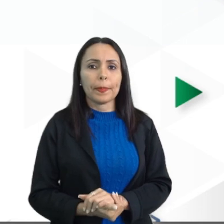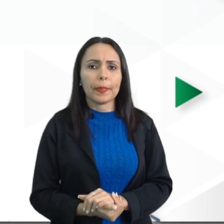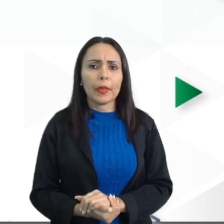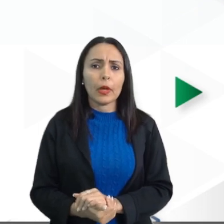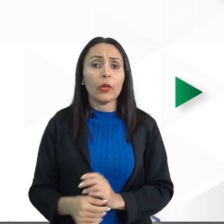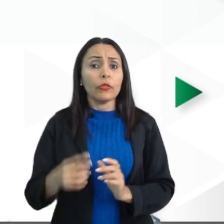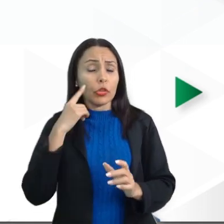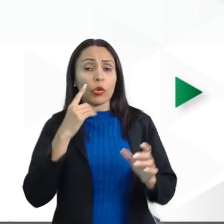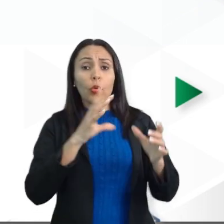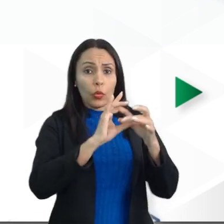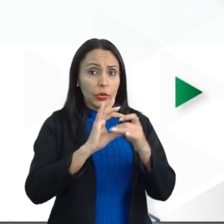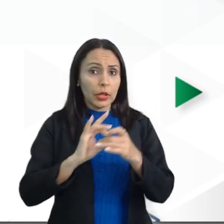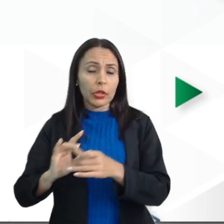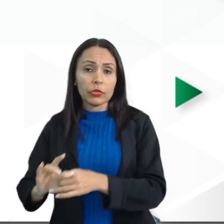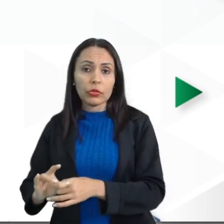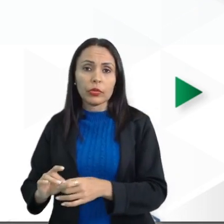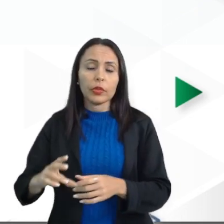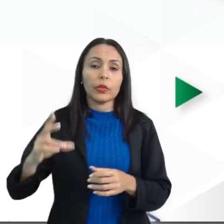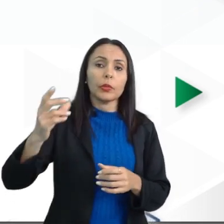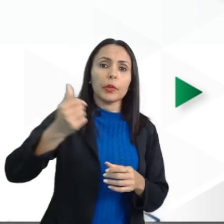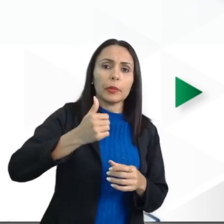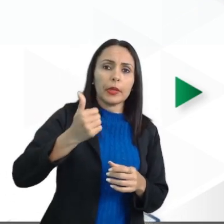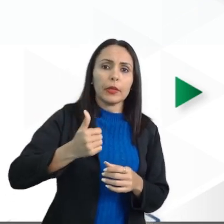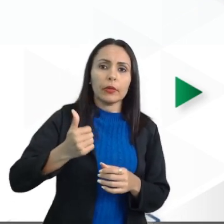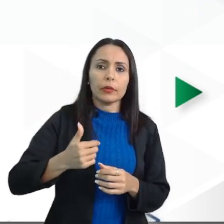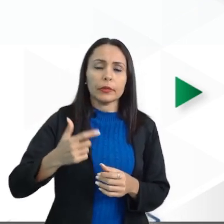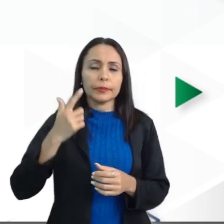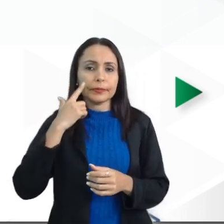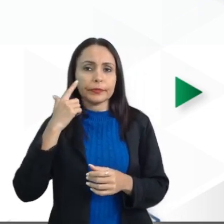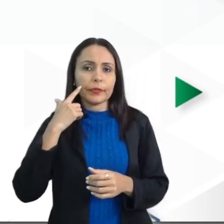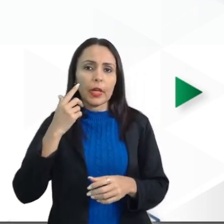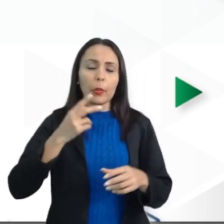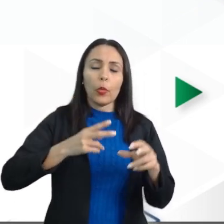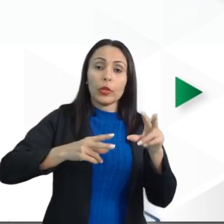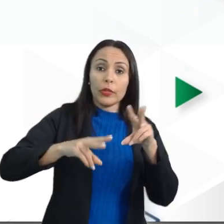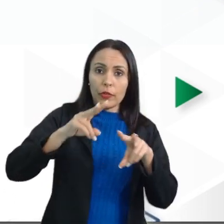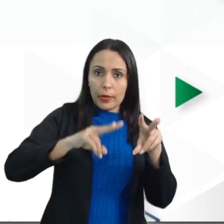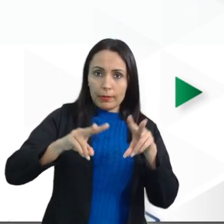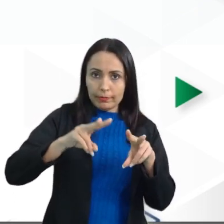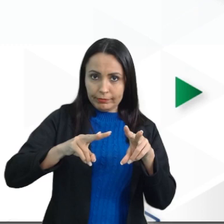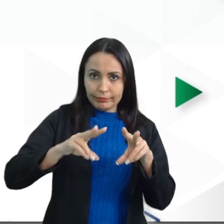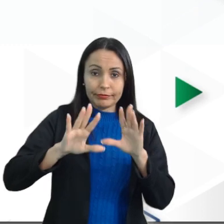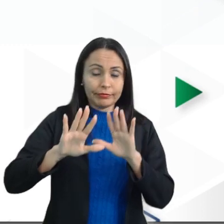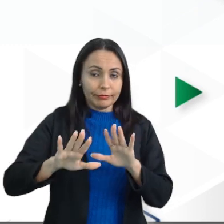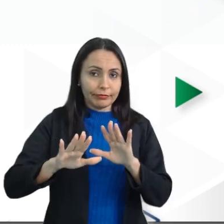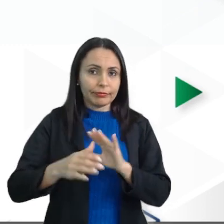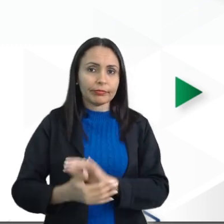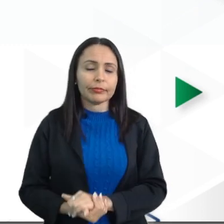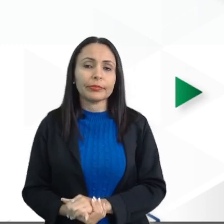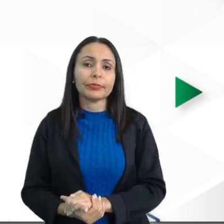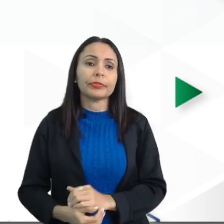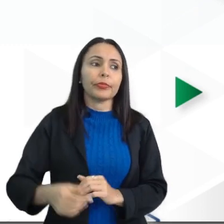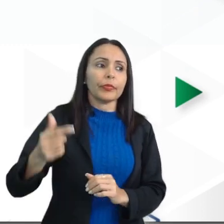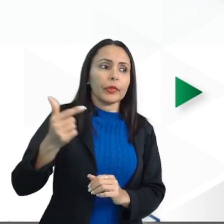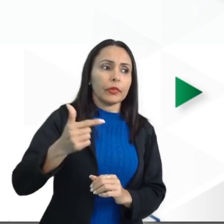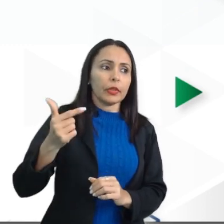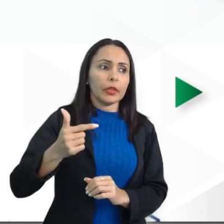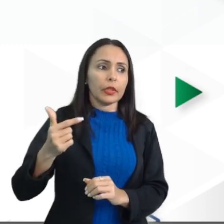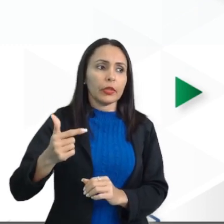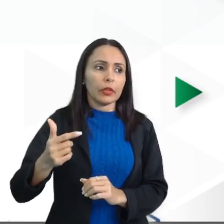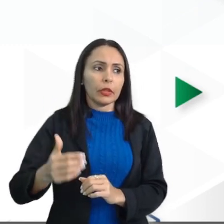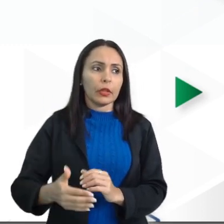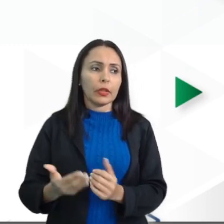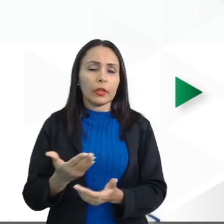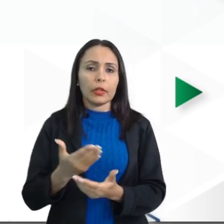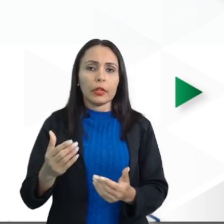Veja o contexto. No primeiro caso, nós temos o verbo assistir no sentido de ver, indireto. No segundo caso, nós temos